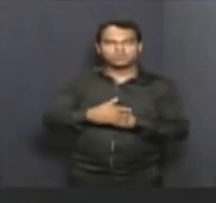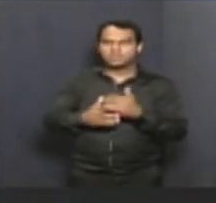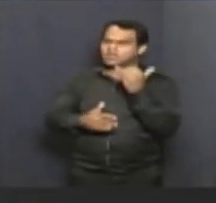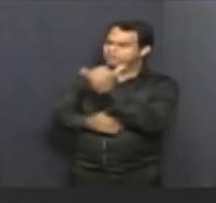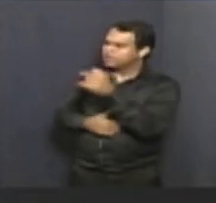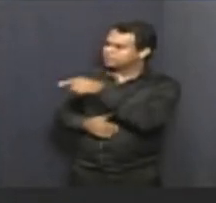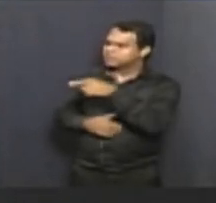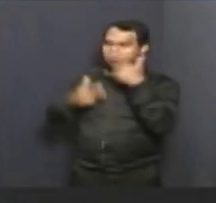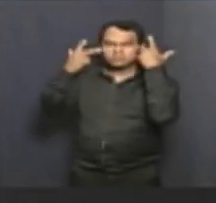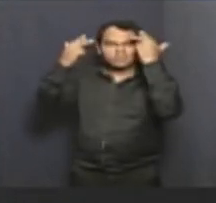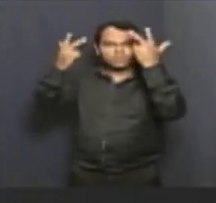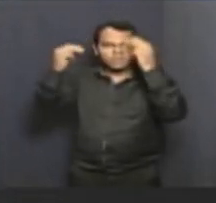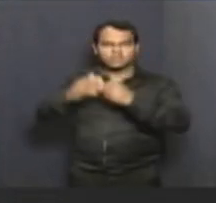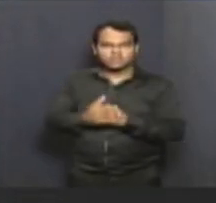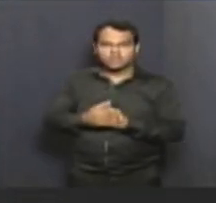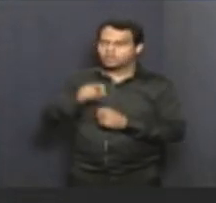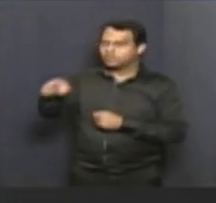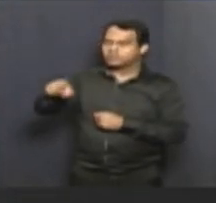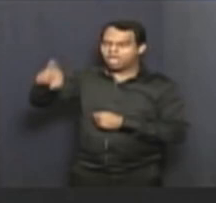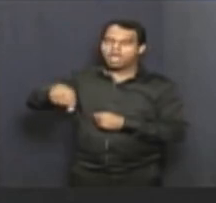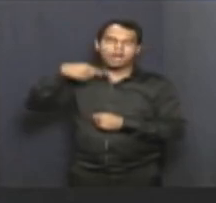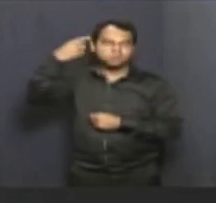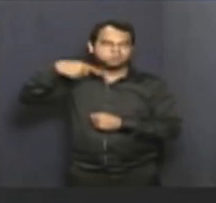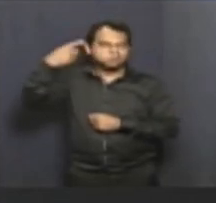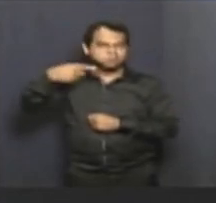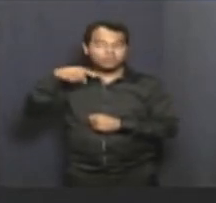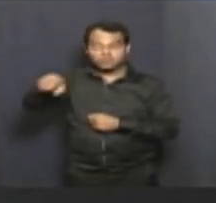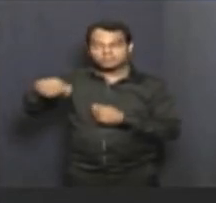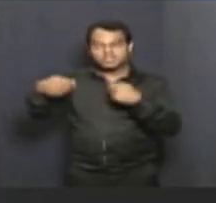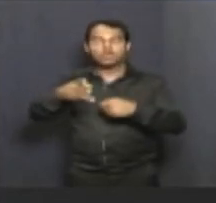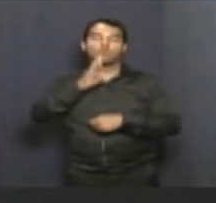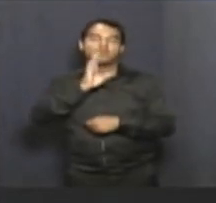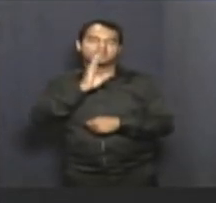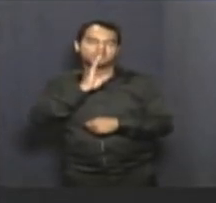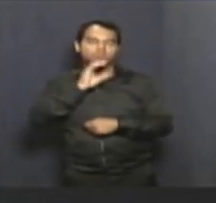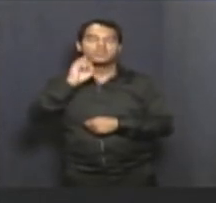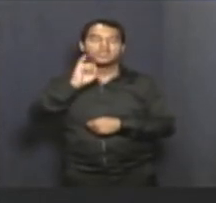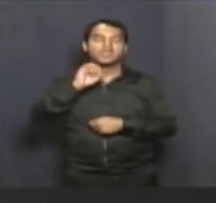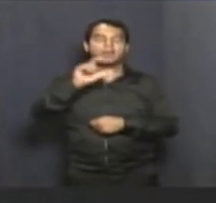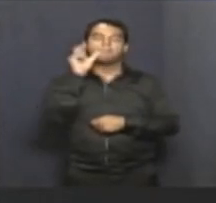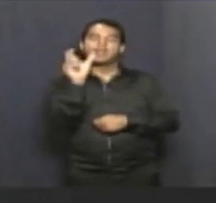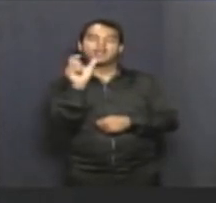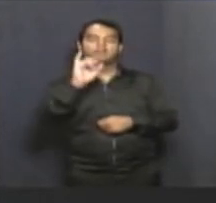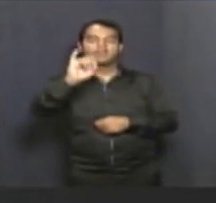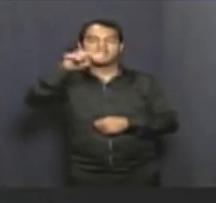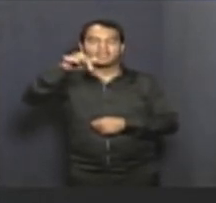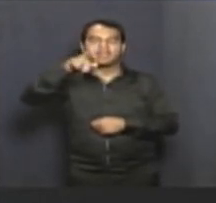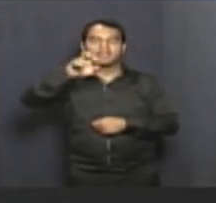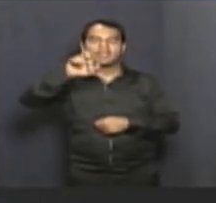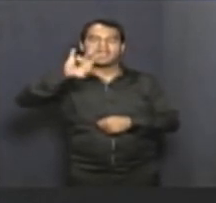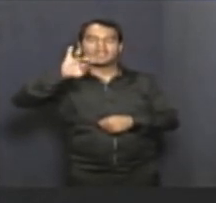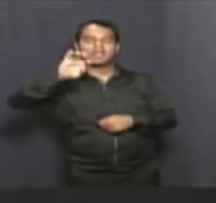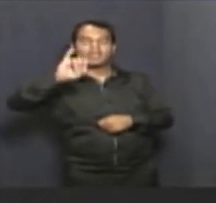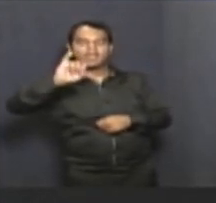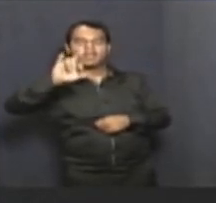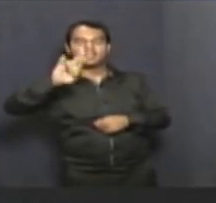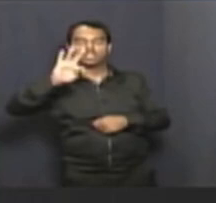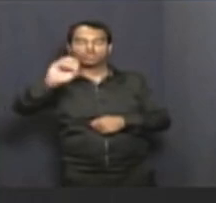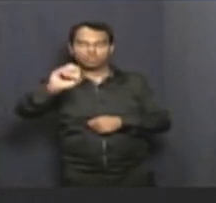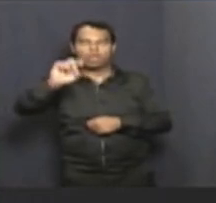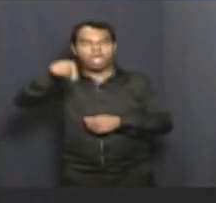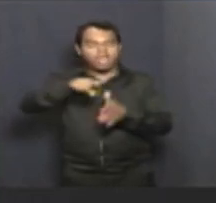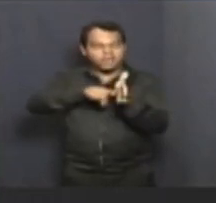com muita tranquilidade você como advogado devia conhecer o que o inquérito em que querem ter uma investigação e eu não me